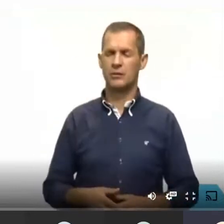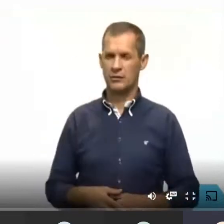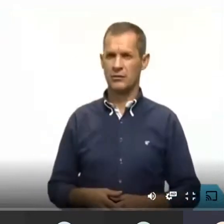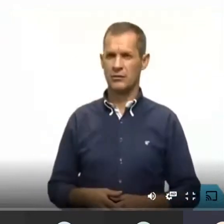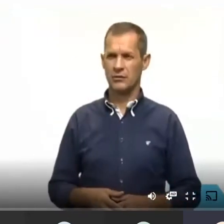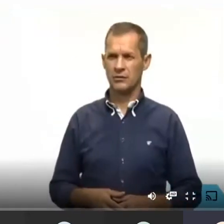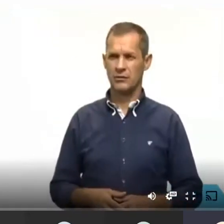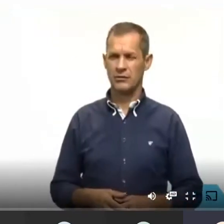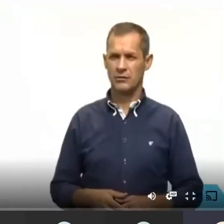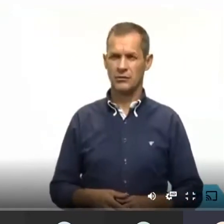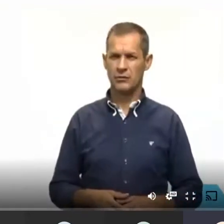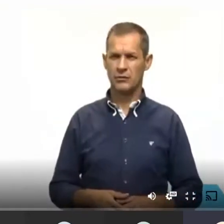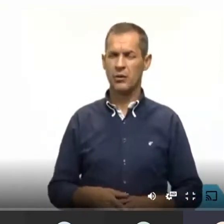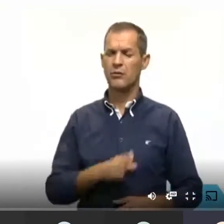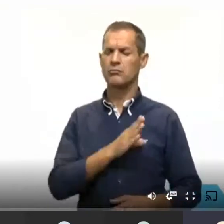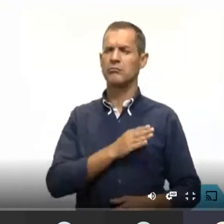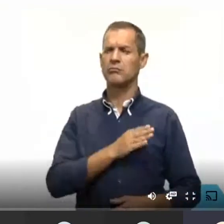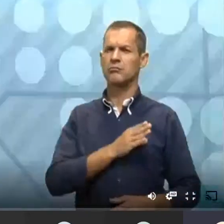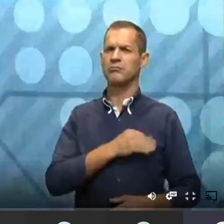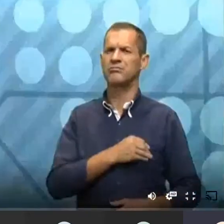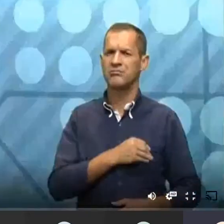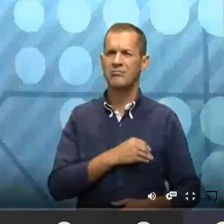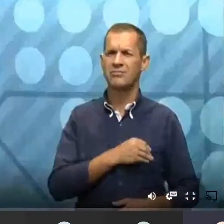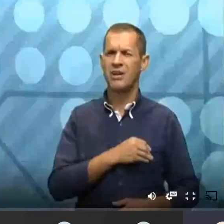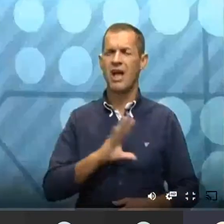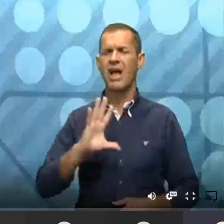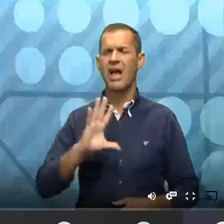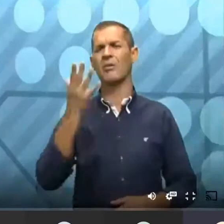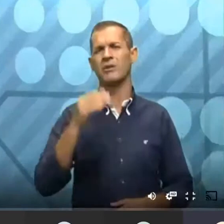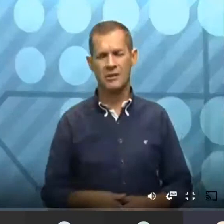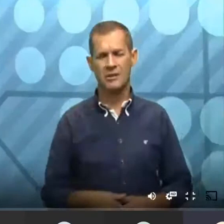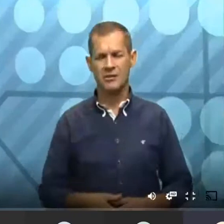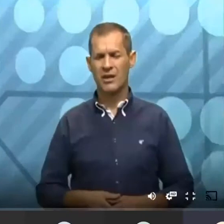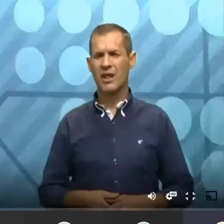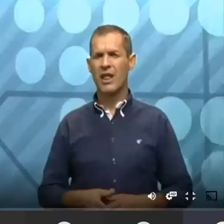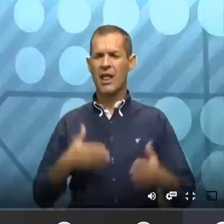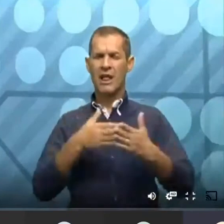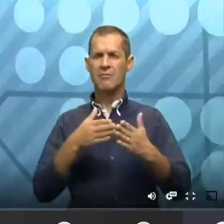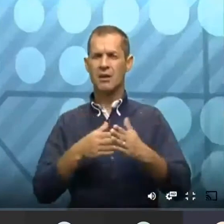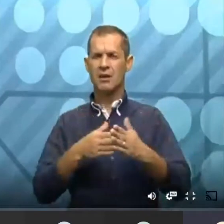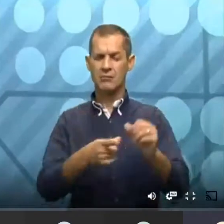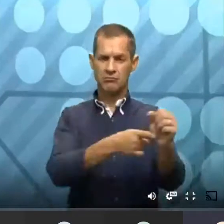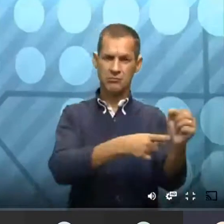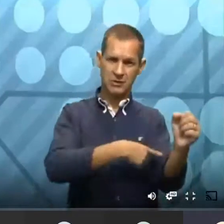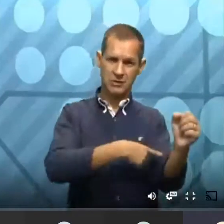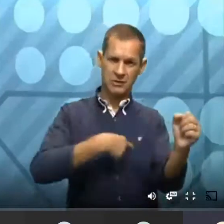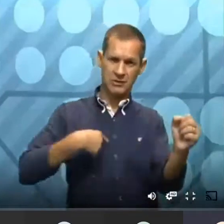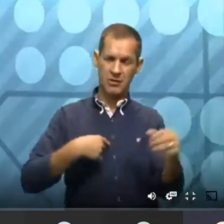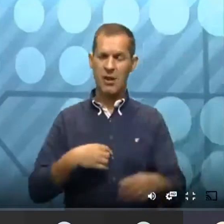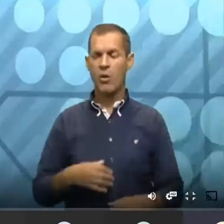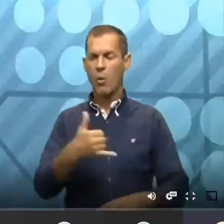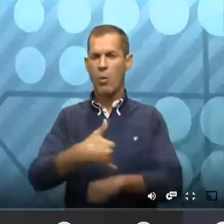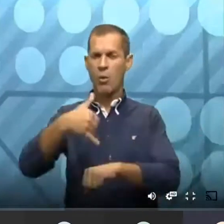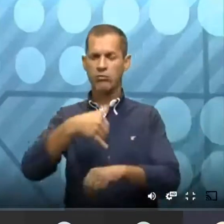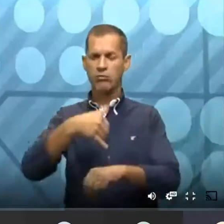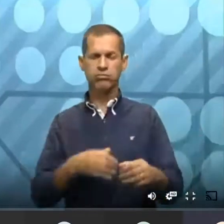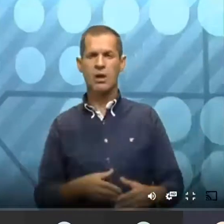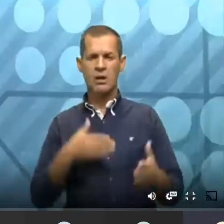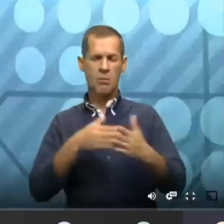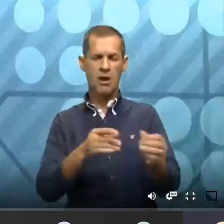acontece no infarto agudo do miocárdio? Vai ocorrer o entupimento de artéria, né? A gordura vai